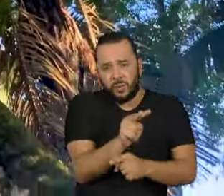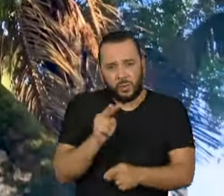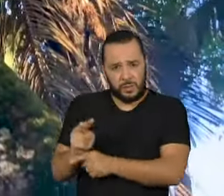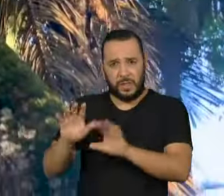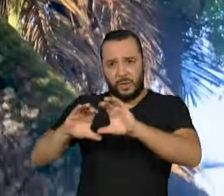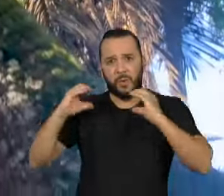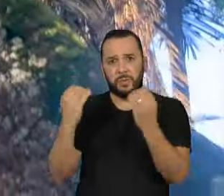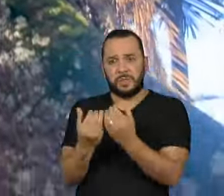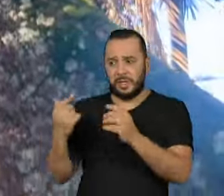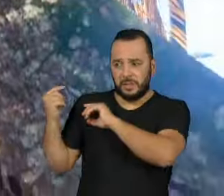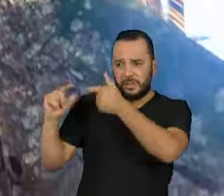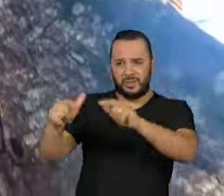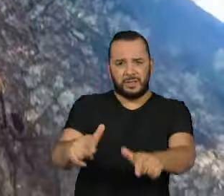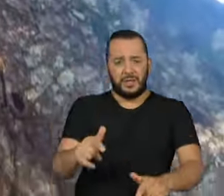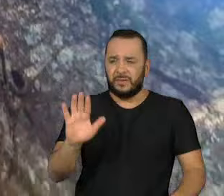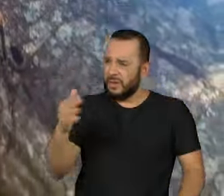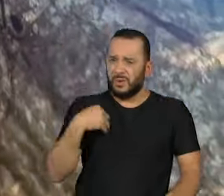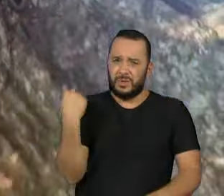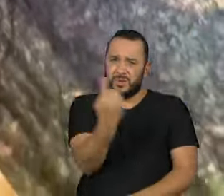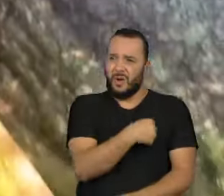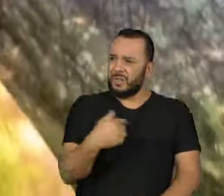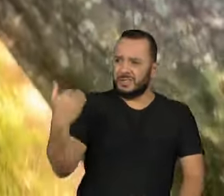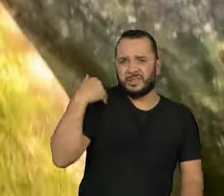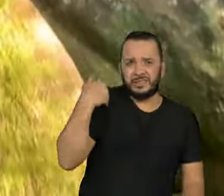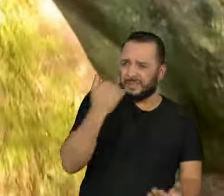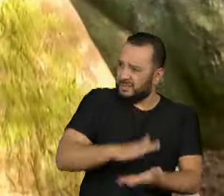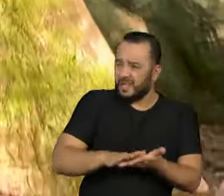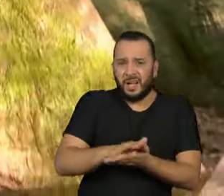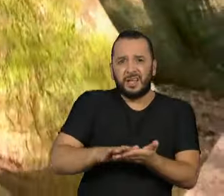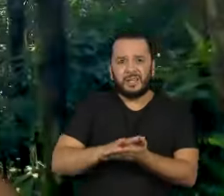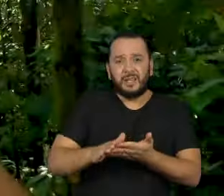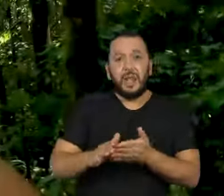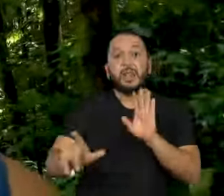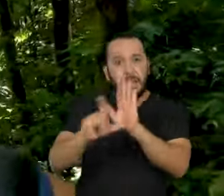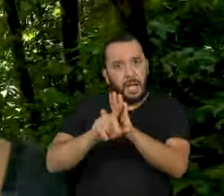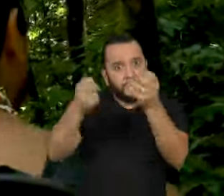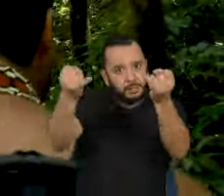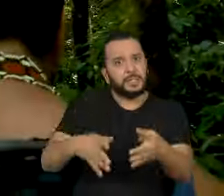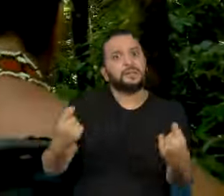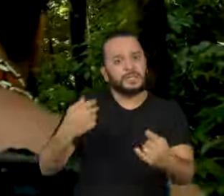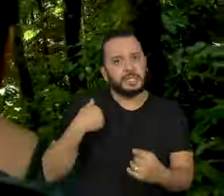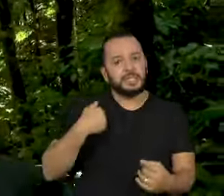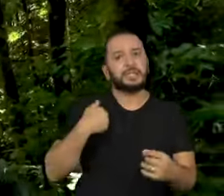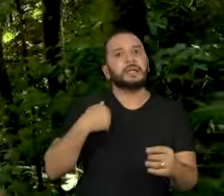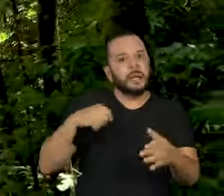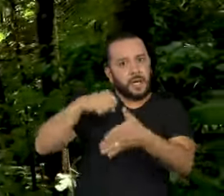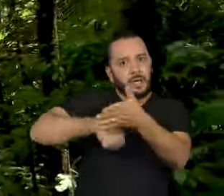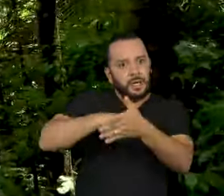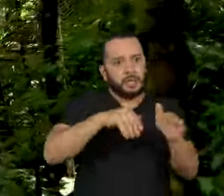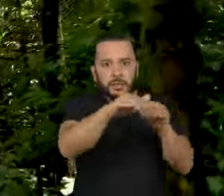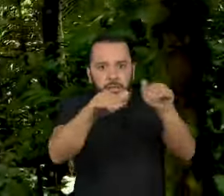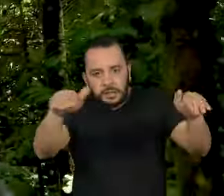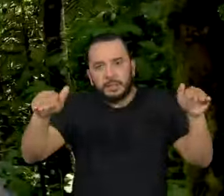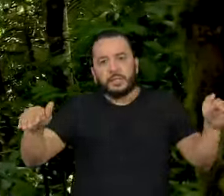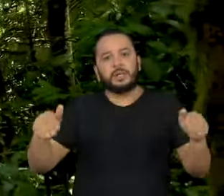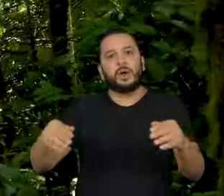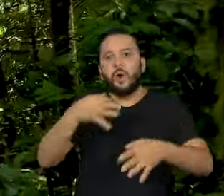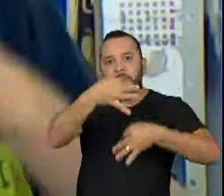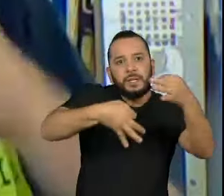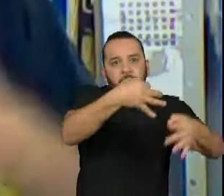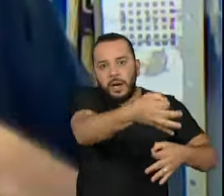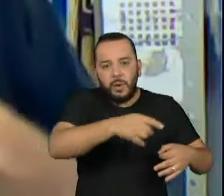da rodovia federal, como prevê a legislação, nem sobre a mudança de parque para a APA. Os